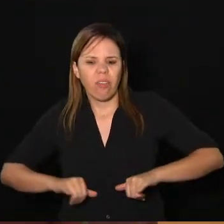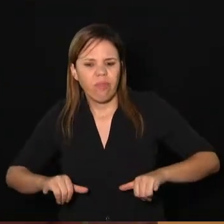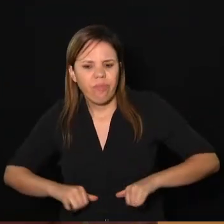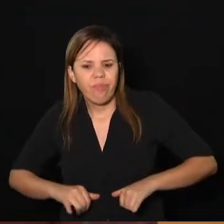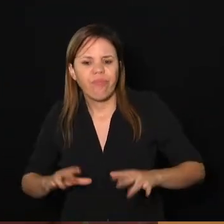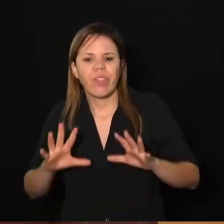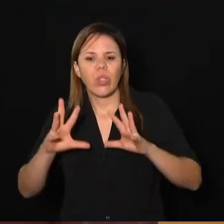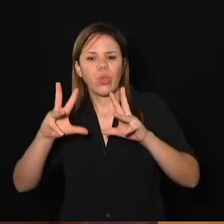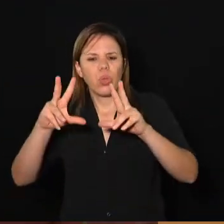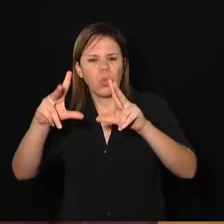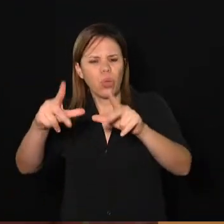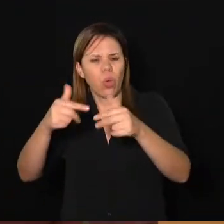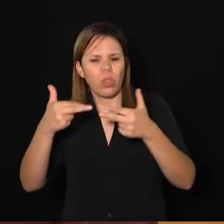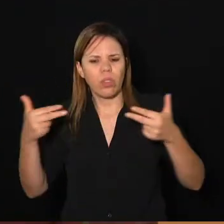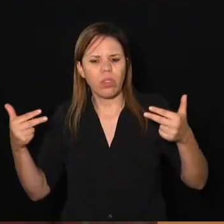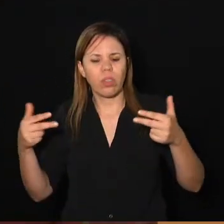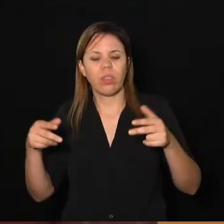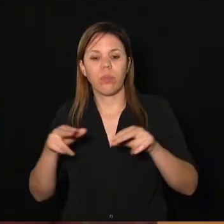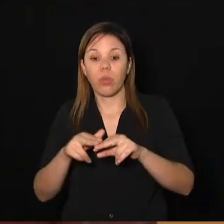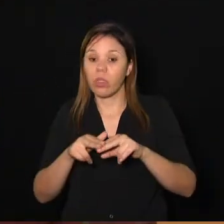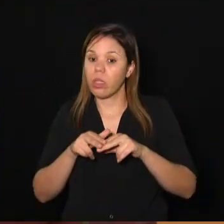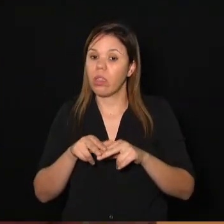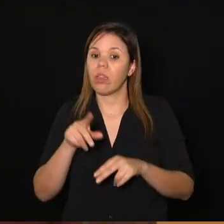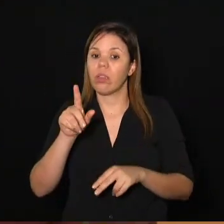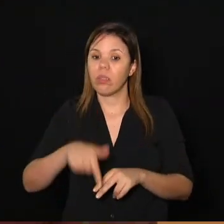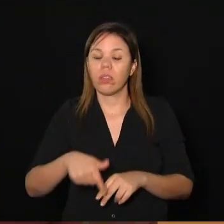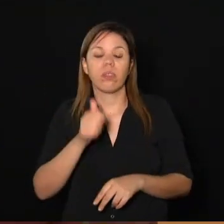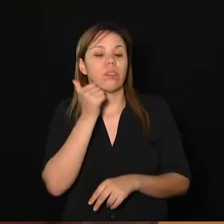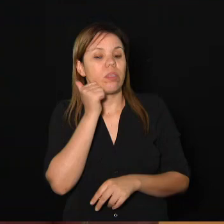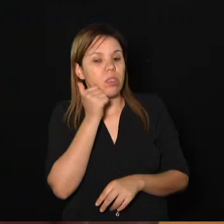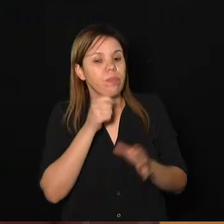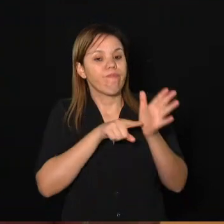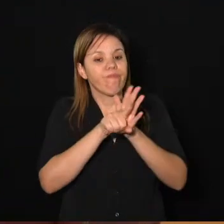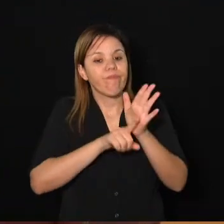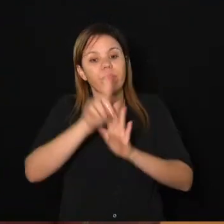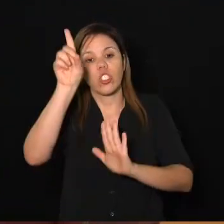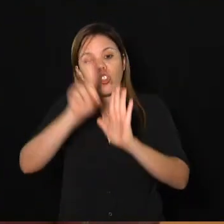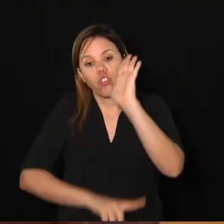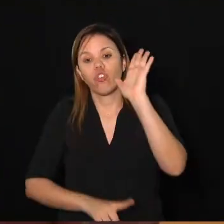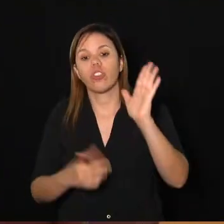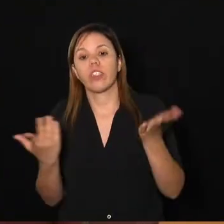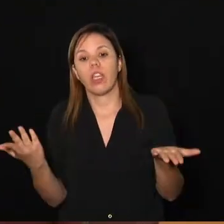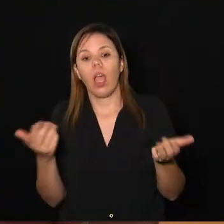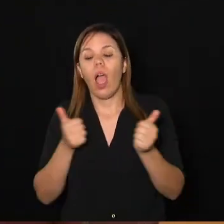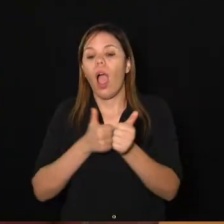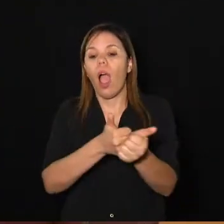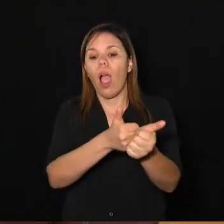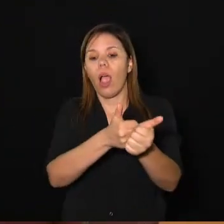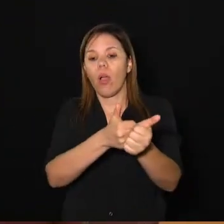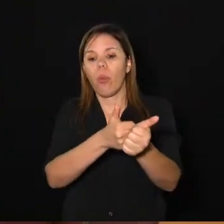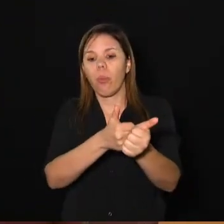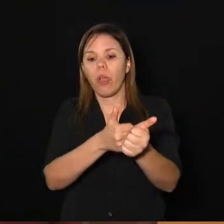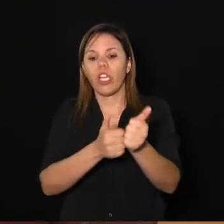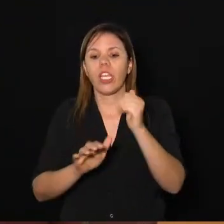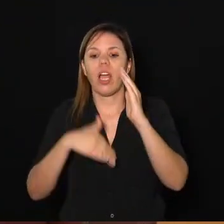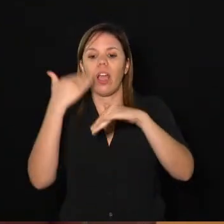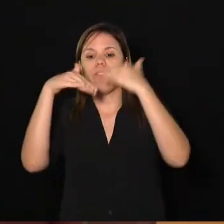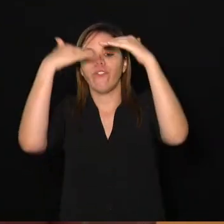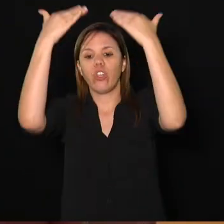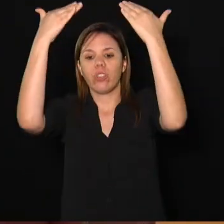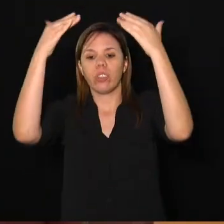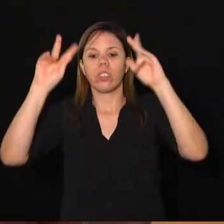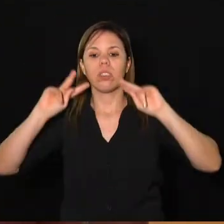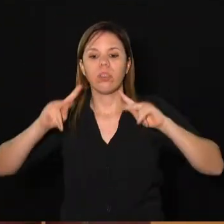todos os quesitos portanto a ciência do direito ela tem que acompanhar a evolução da